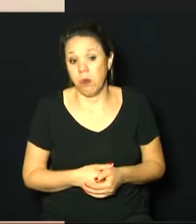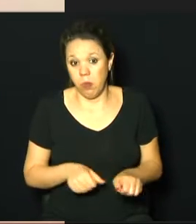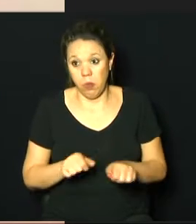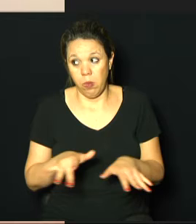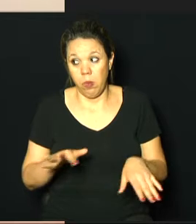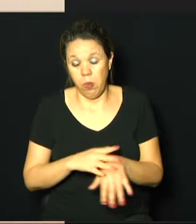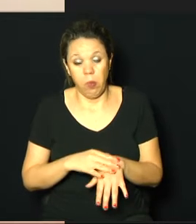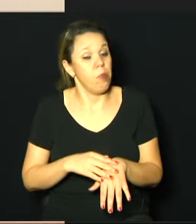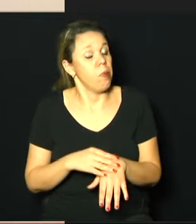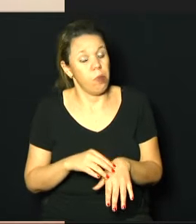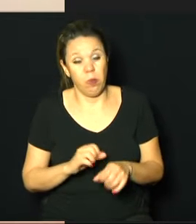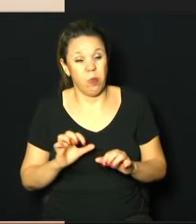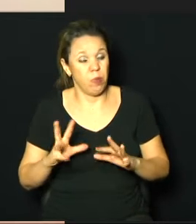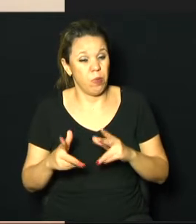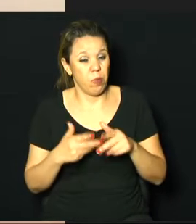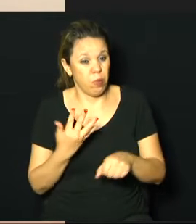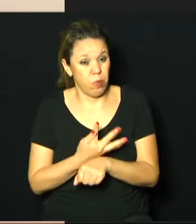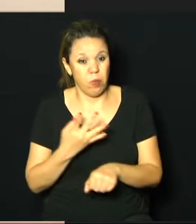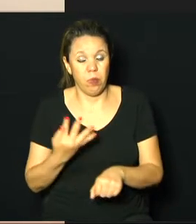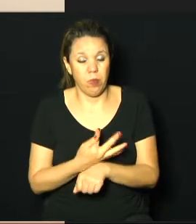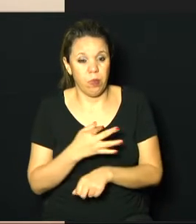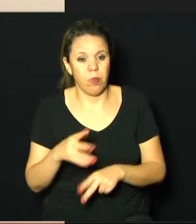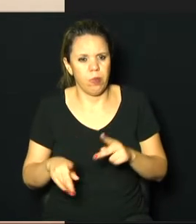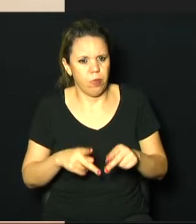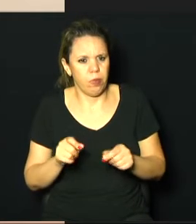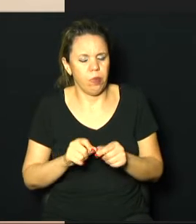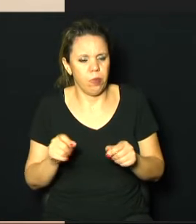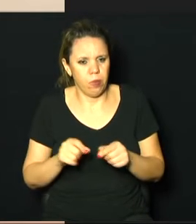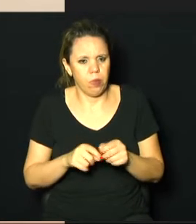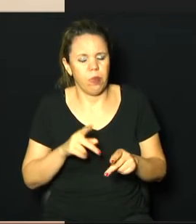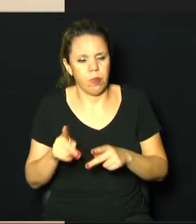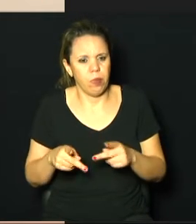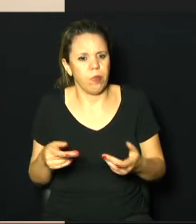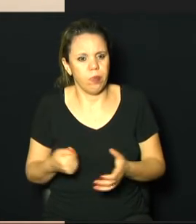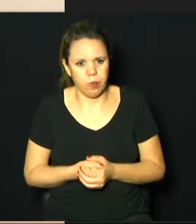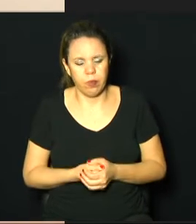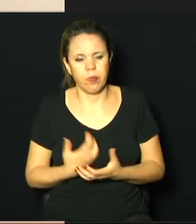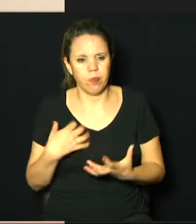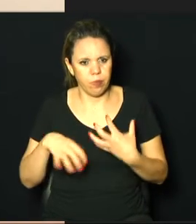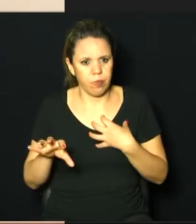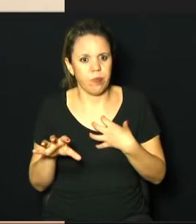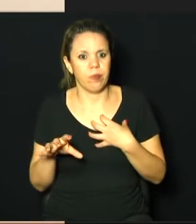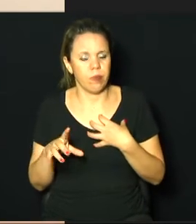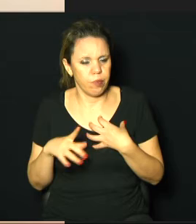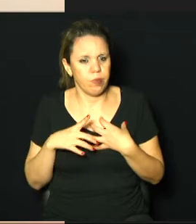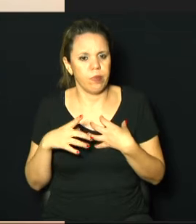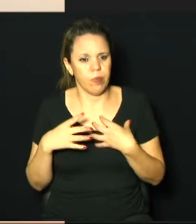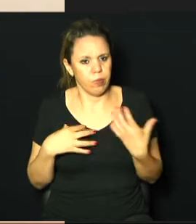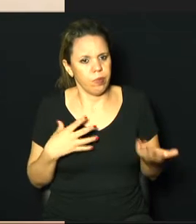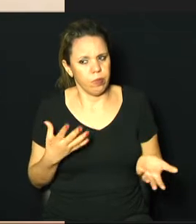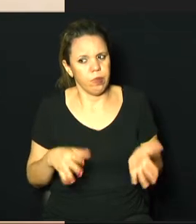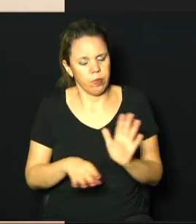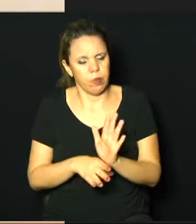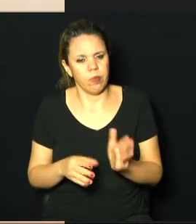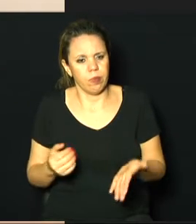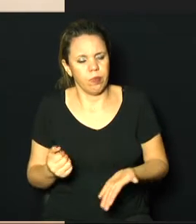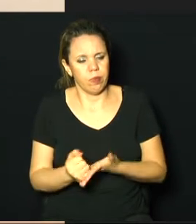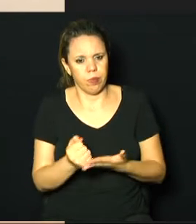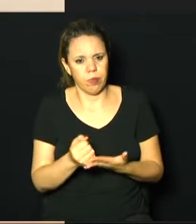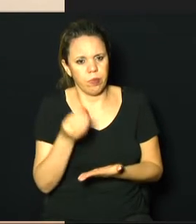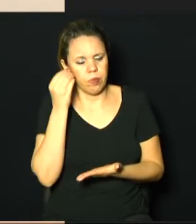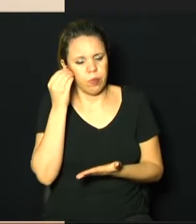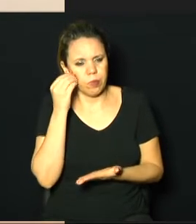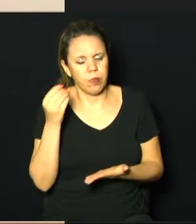pandemia, com a crise toda, já passou a existir um movimento de pessoas, né, mais empáticas, mais solidárias, tentando